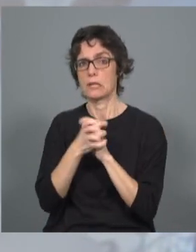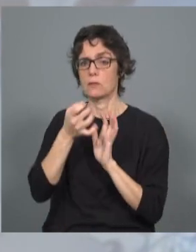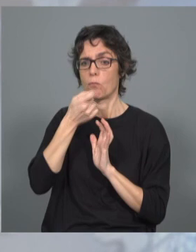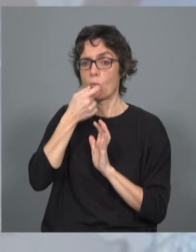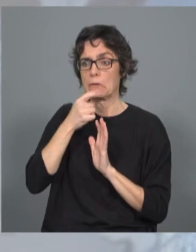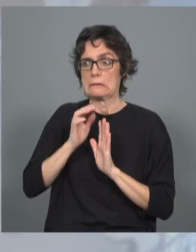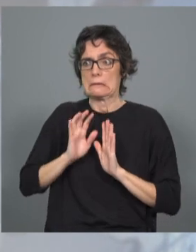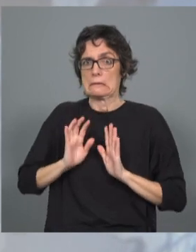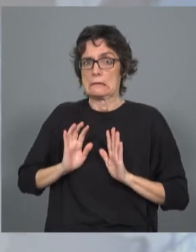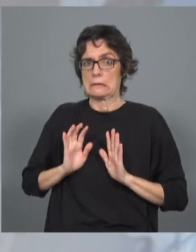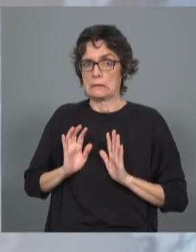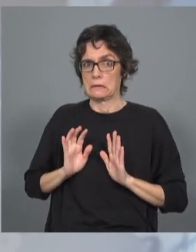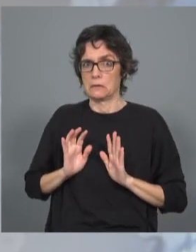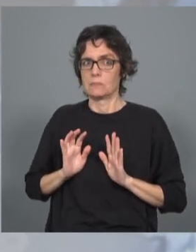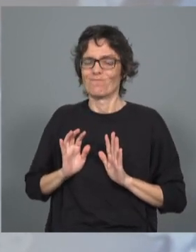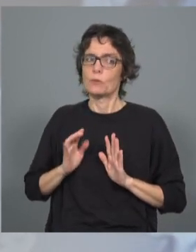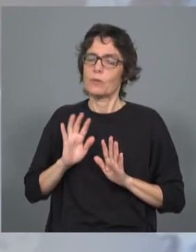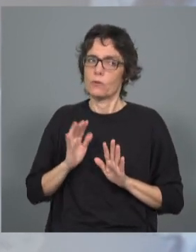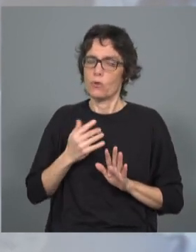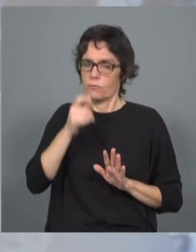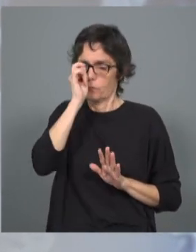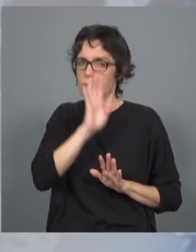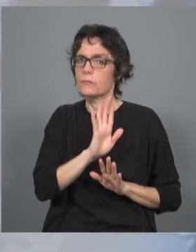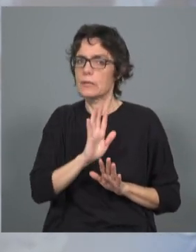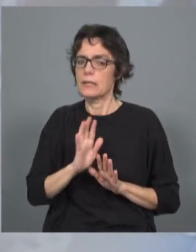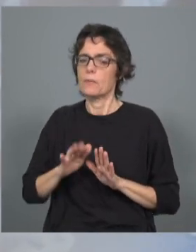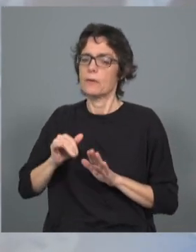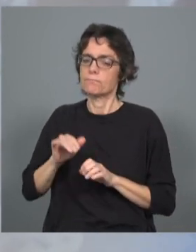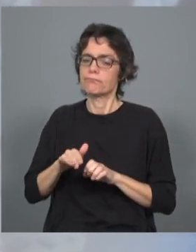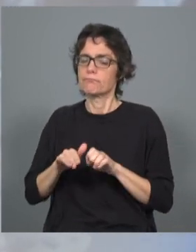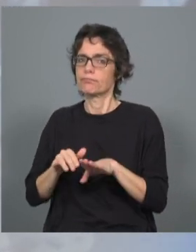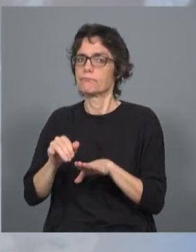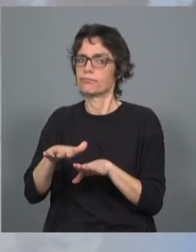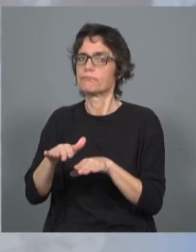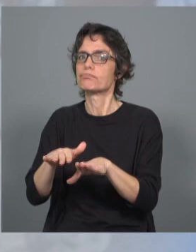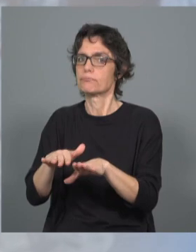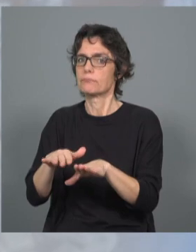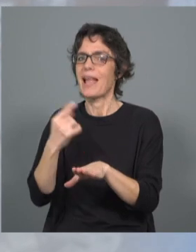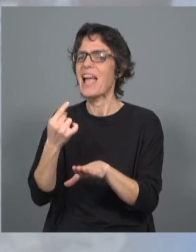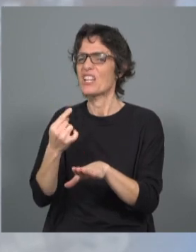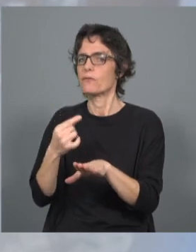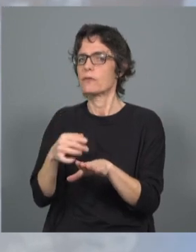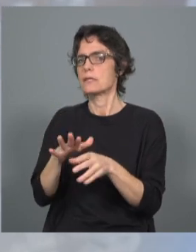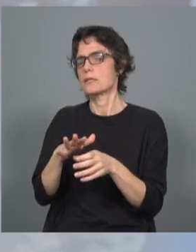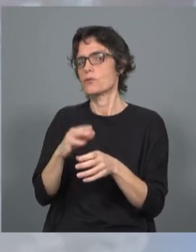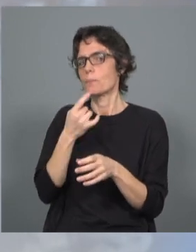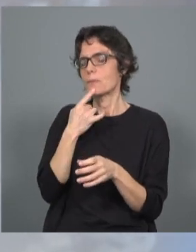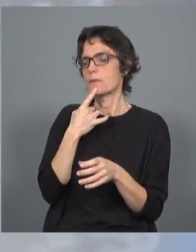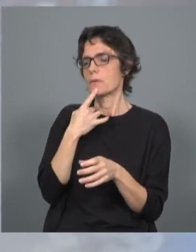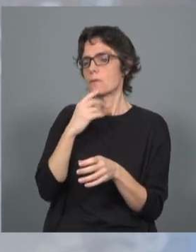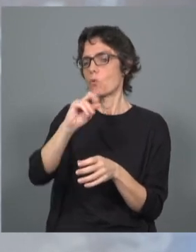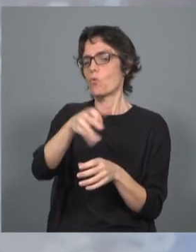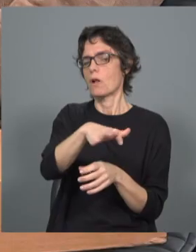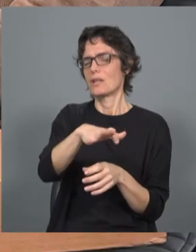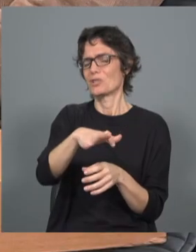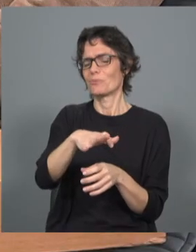e não fazer isso à força. Portanto, já houve determinadas circunstâncias que de facto nós sentimos que se calhar era melhor não ali. E muito bem. Mas o amor à